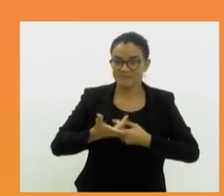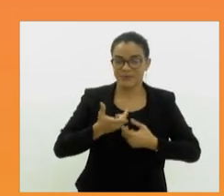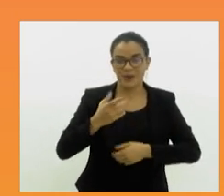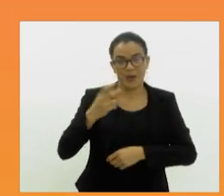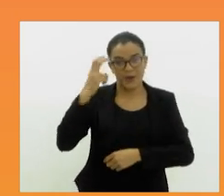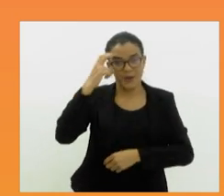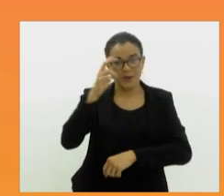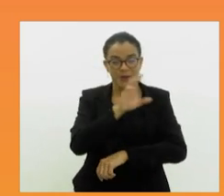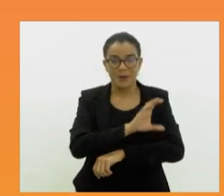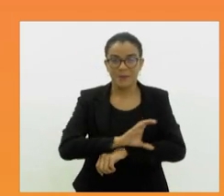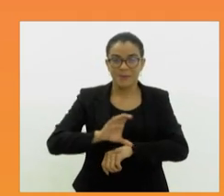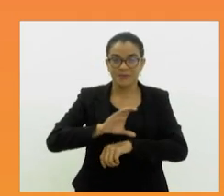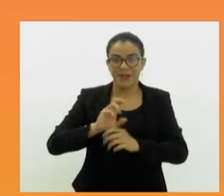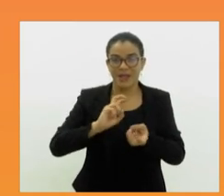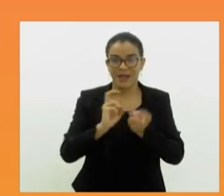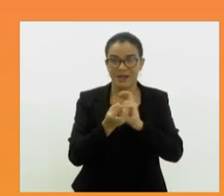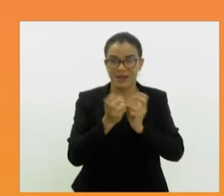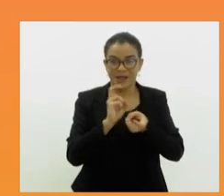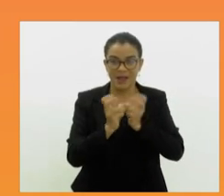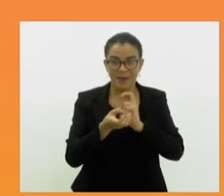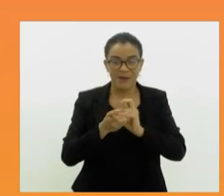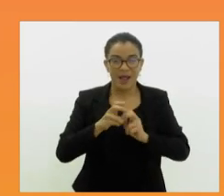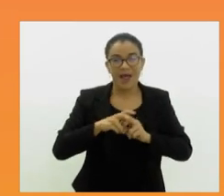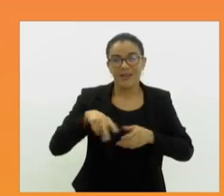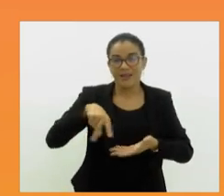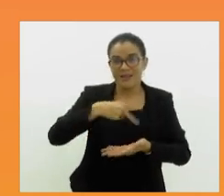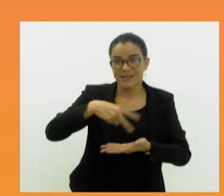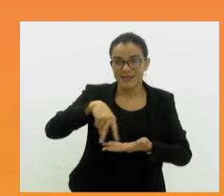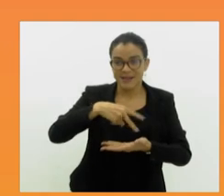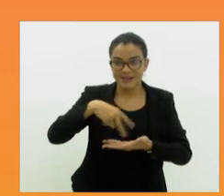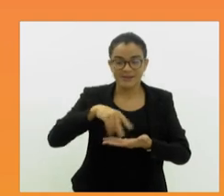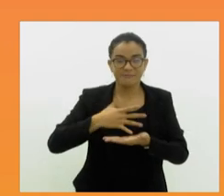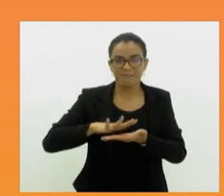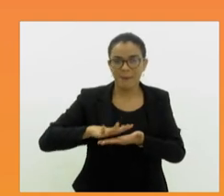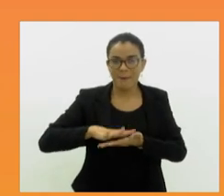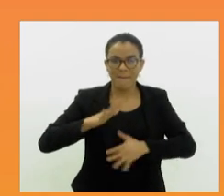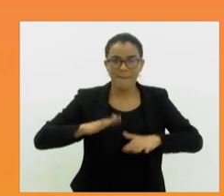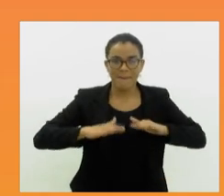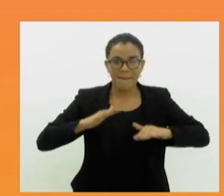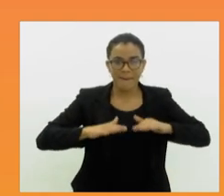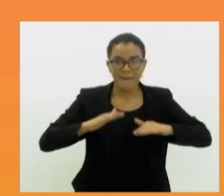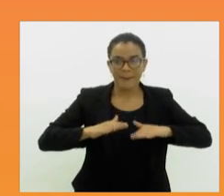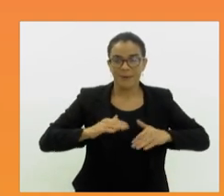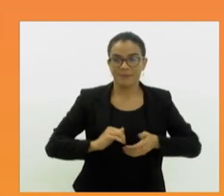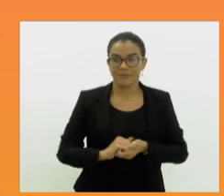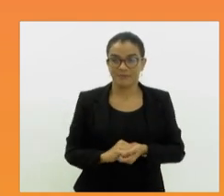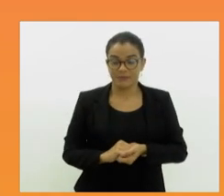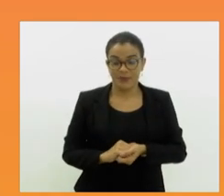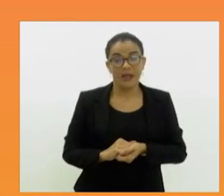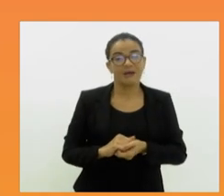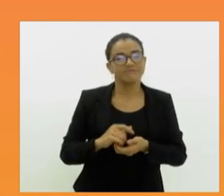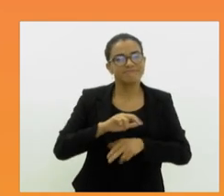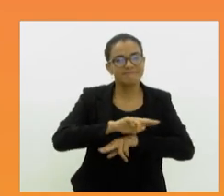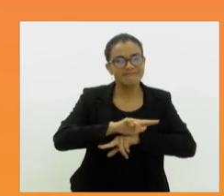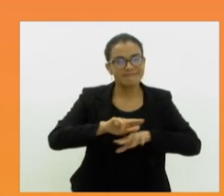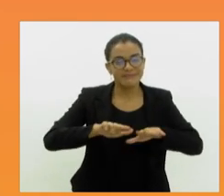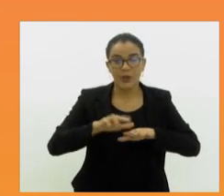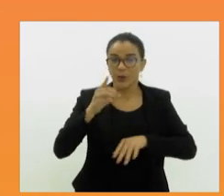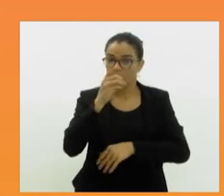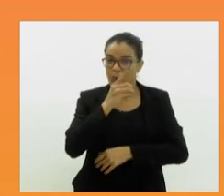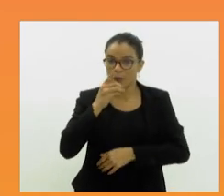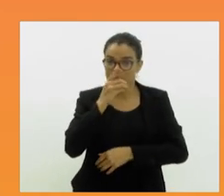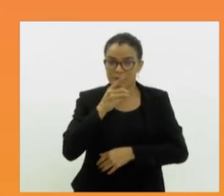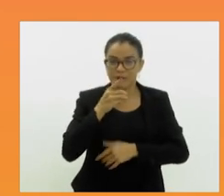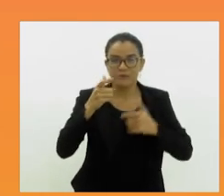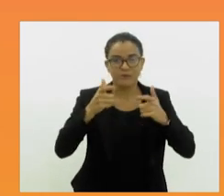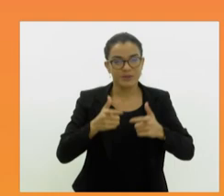brasileiras, incluindo capoeira, jongo, samba de roda e tambor de crioula. As atividades acontecem neste domingo no Centro